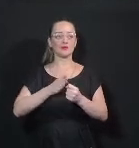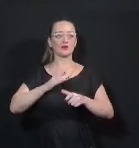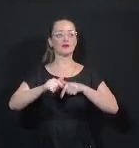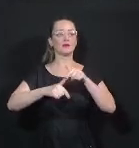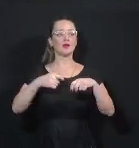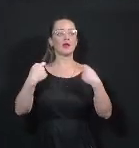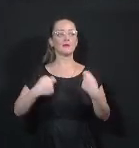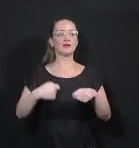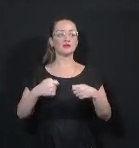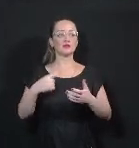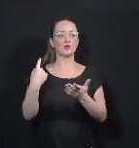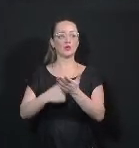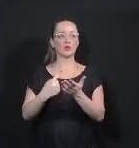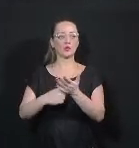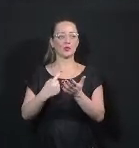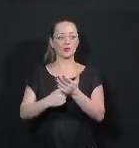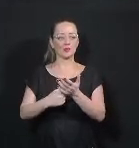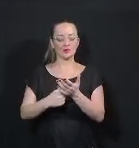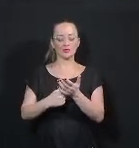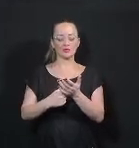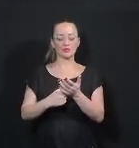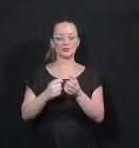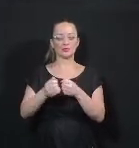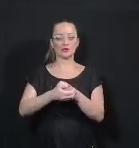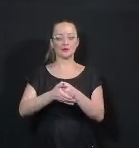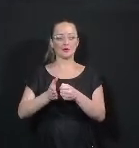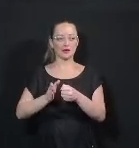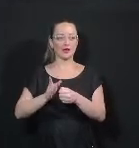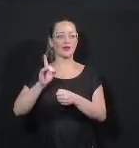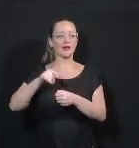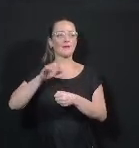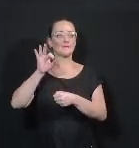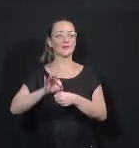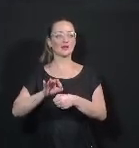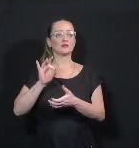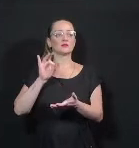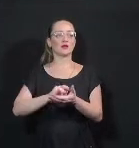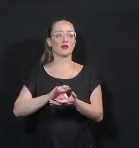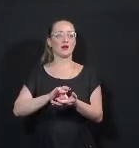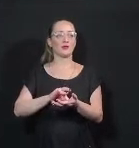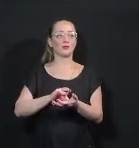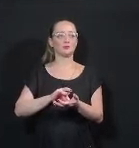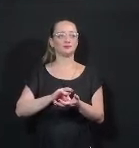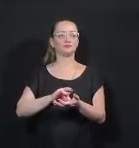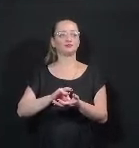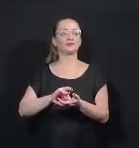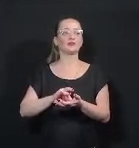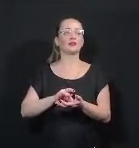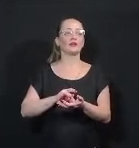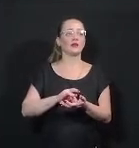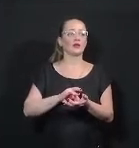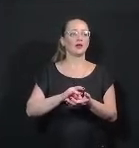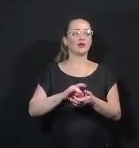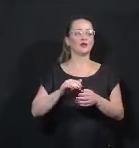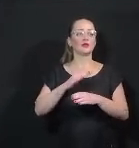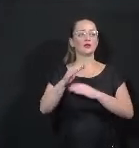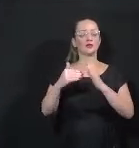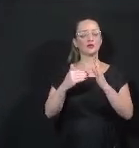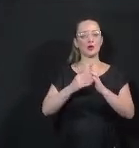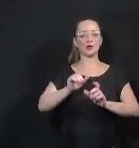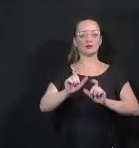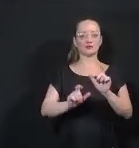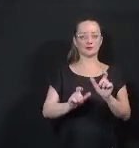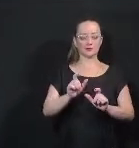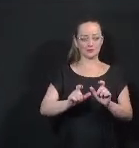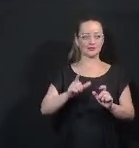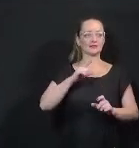esse compromisso democrático seja uma realidade e que todos os indivíduos